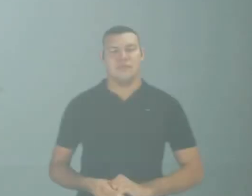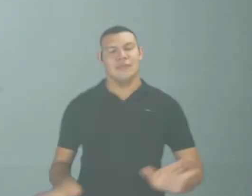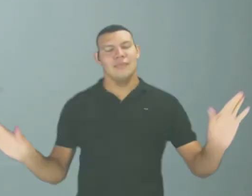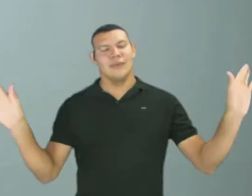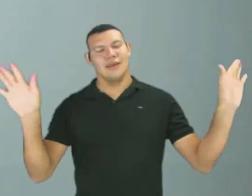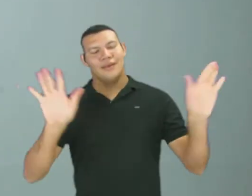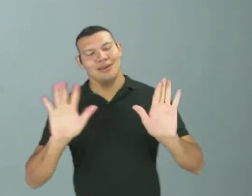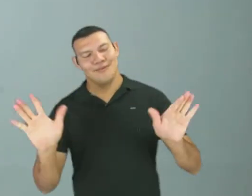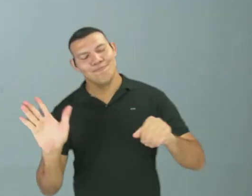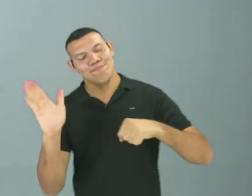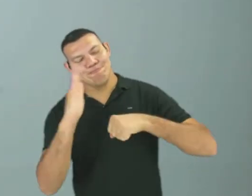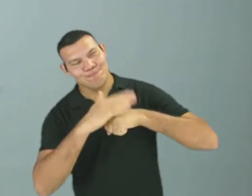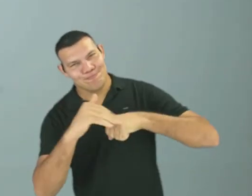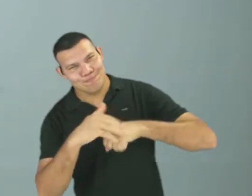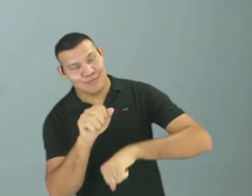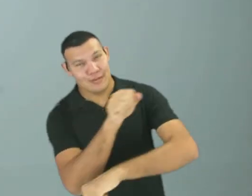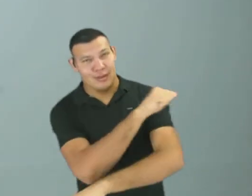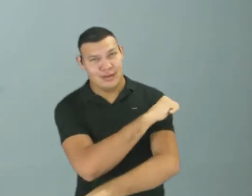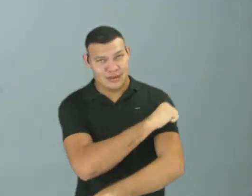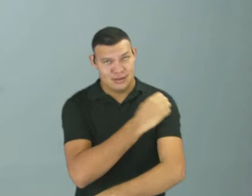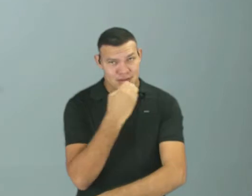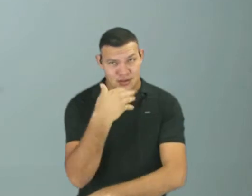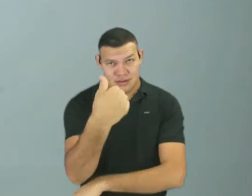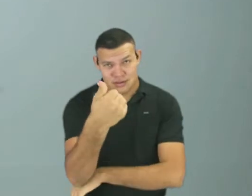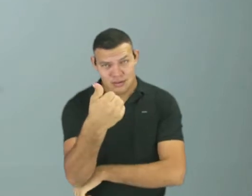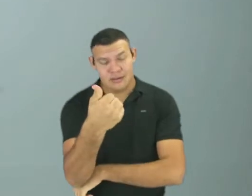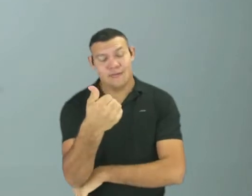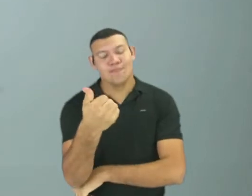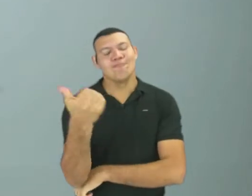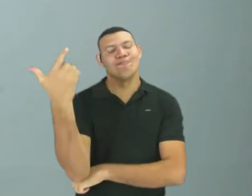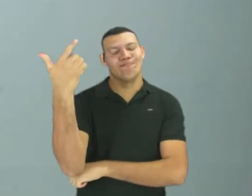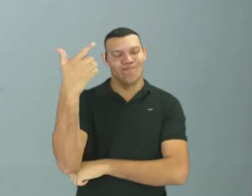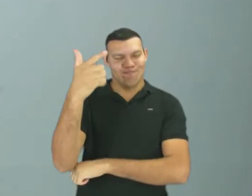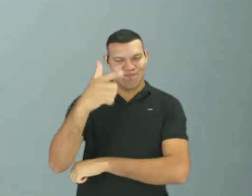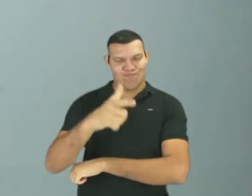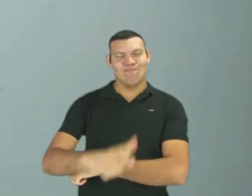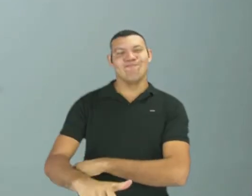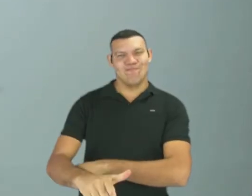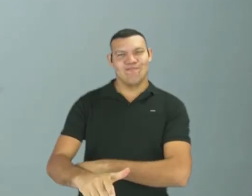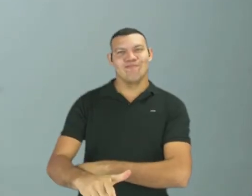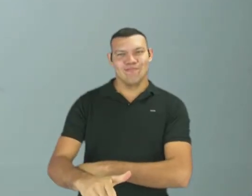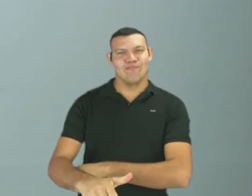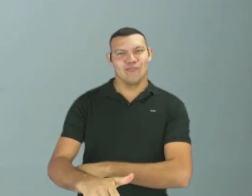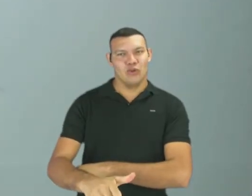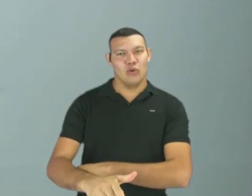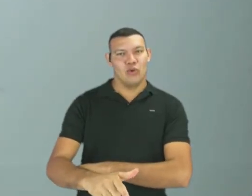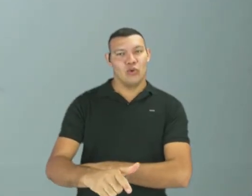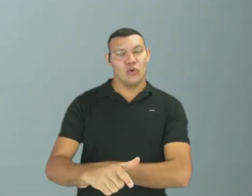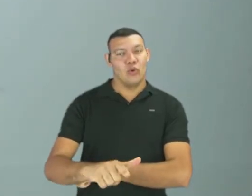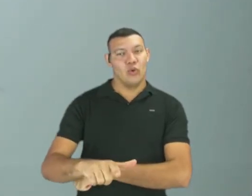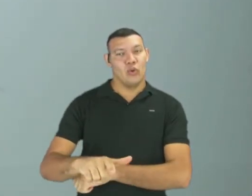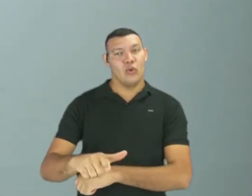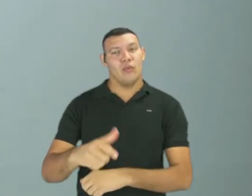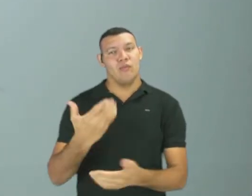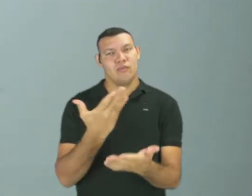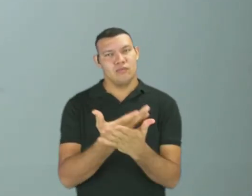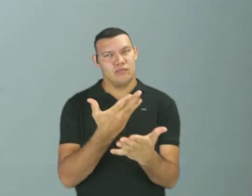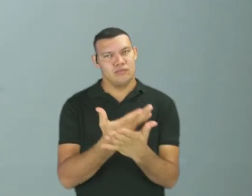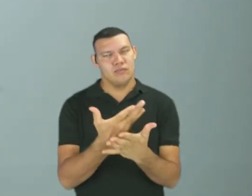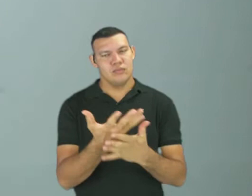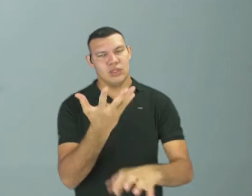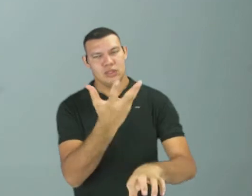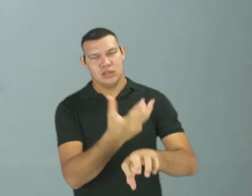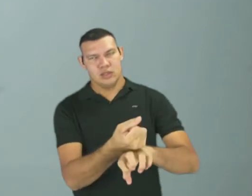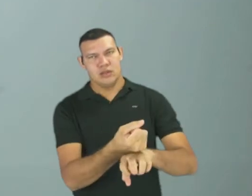o Olá meus queridos letrados tudo bem Estamos aqui novamente para um mais uma aula dessa aula maravilhosa que é